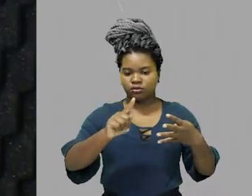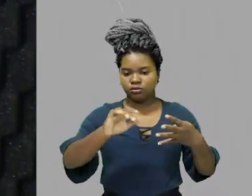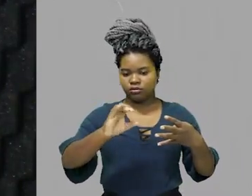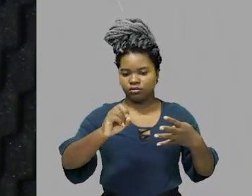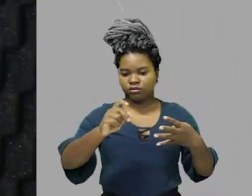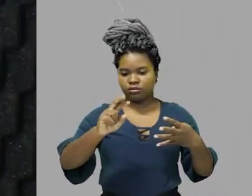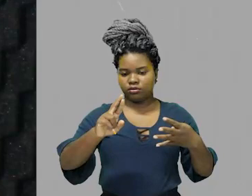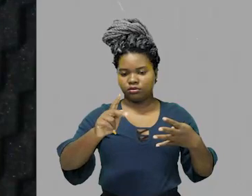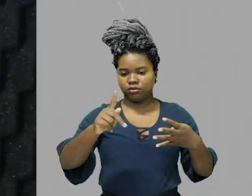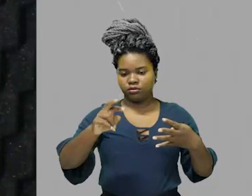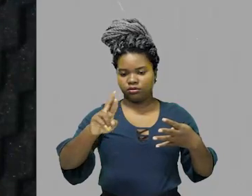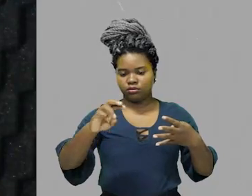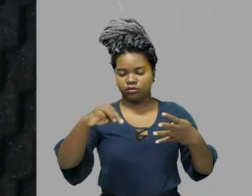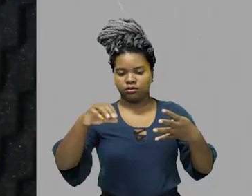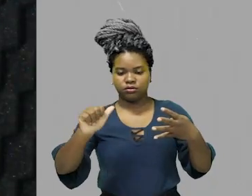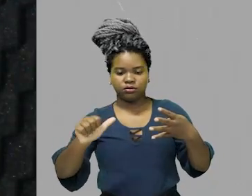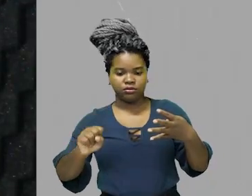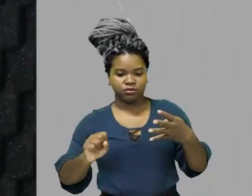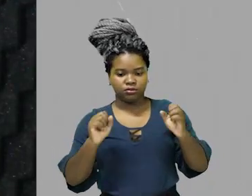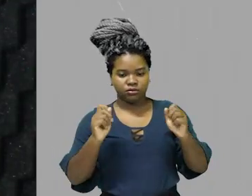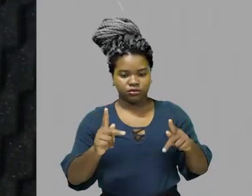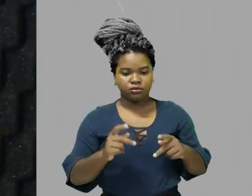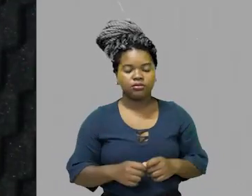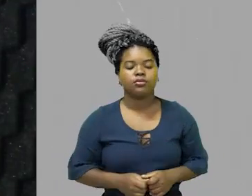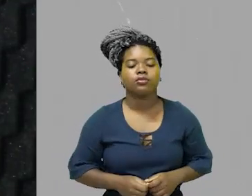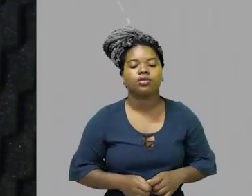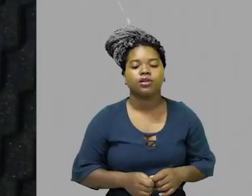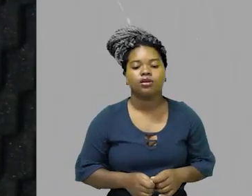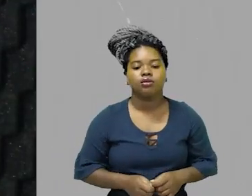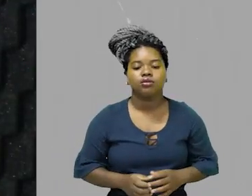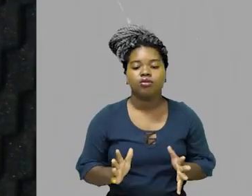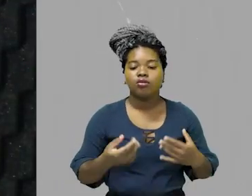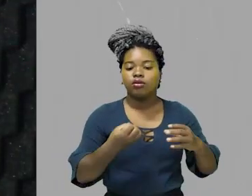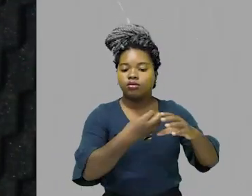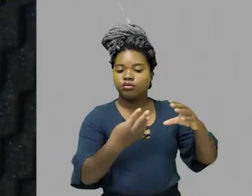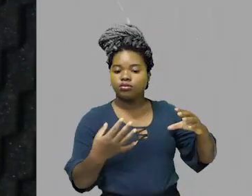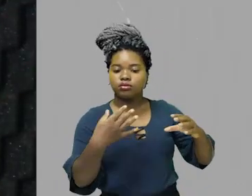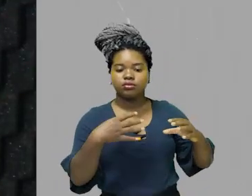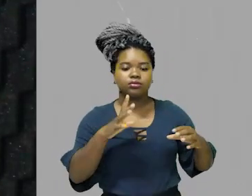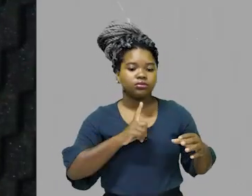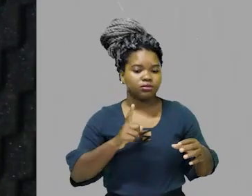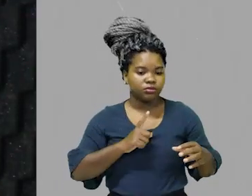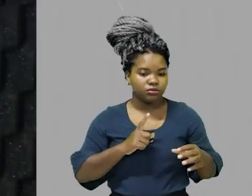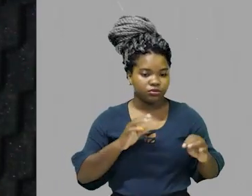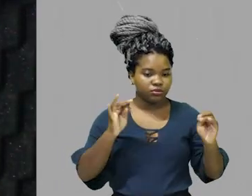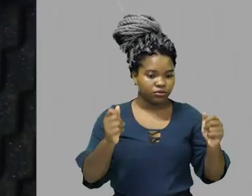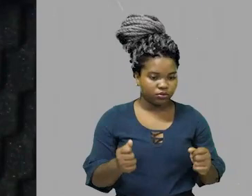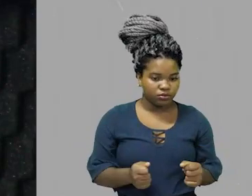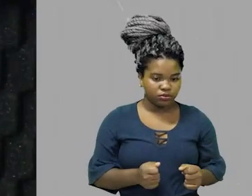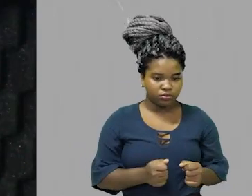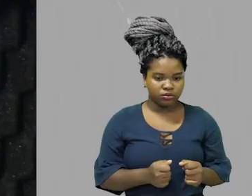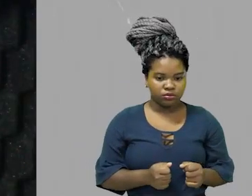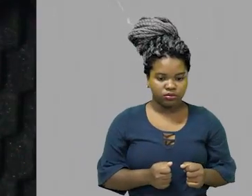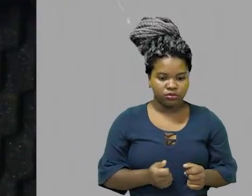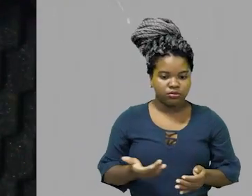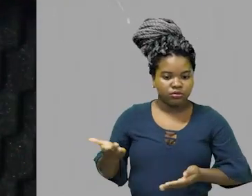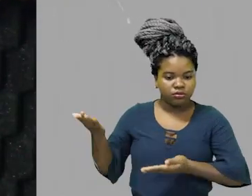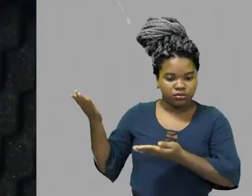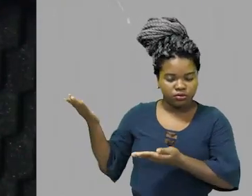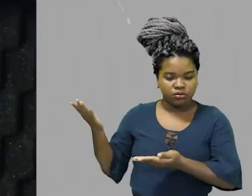todas as plantas. Então, qual é a característica que está presente em todas elas? Gametângio revestido por